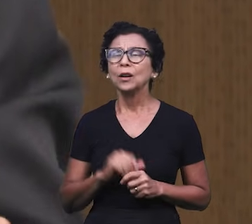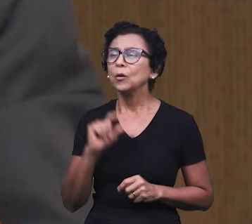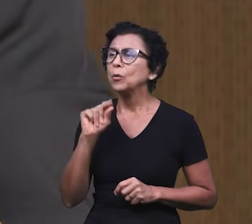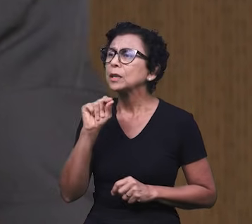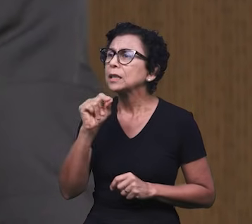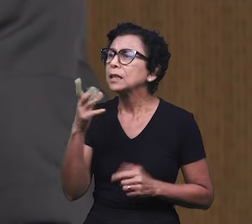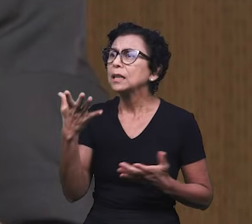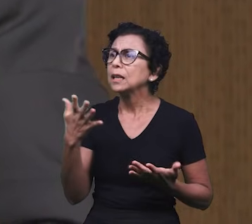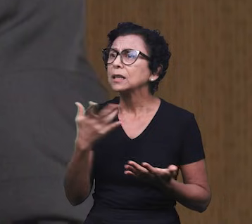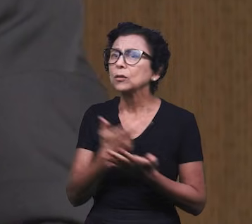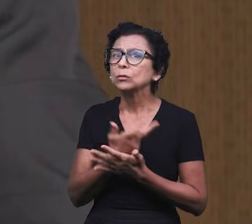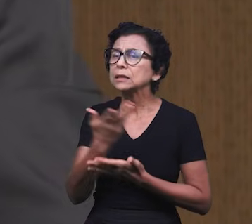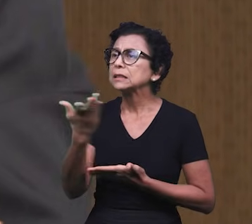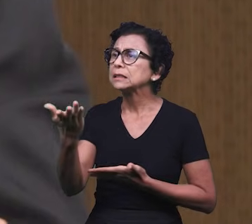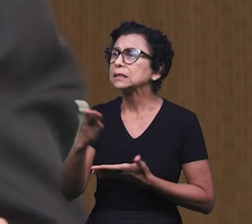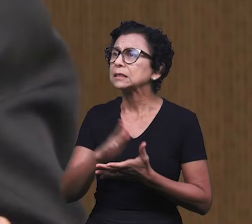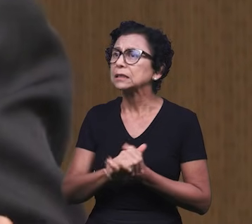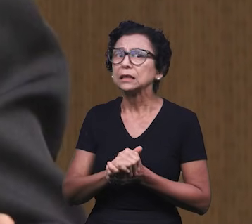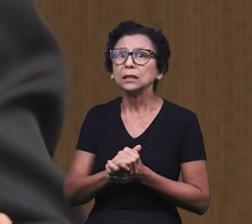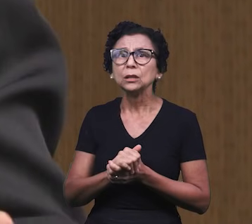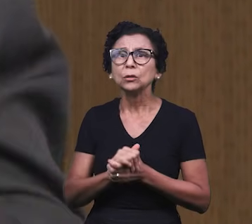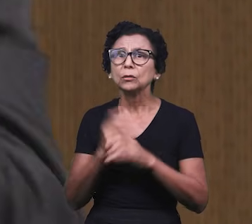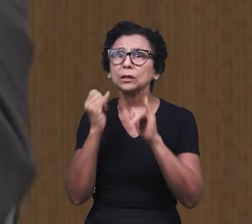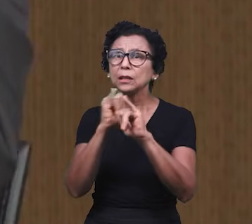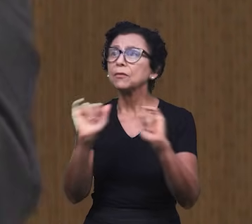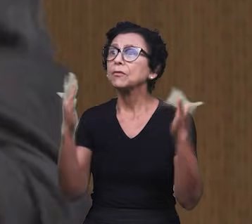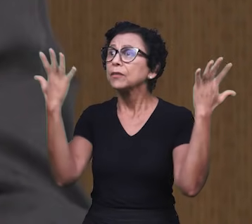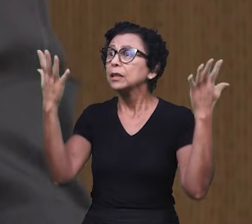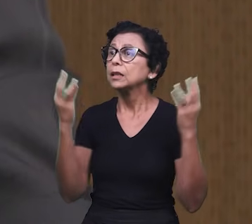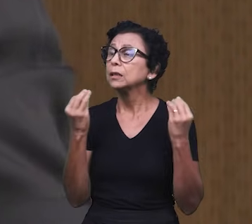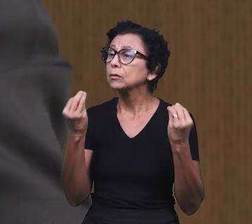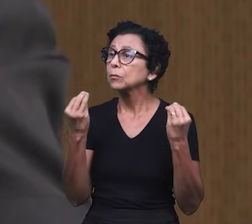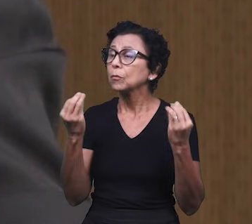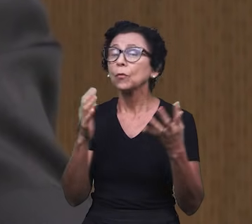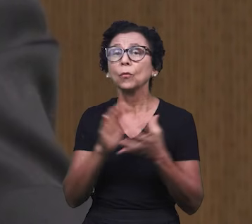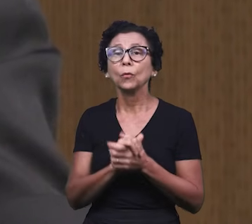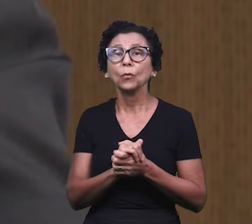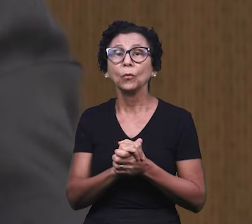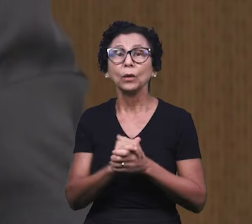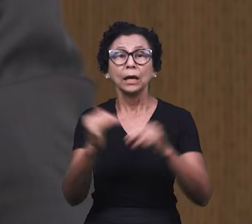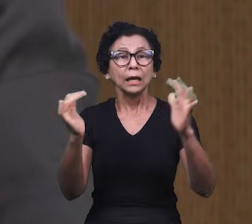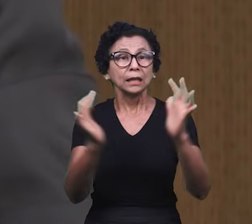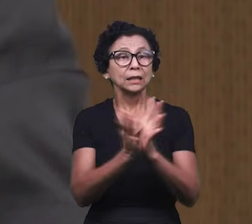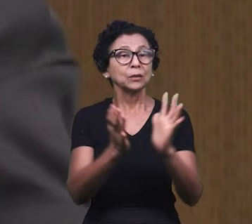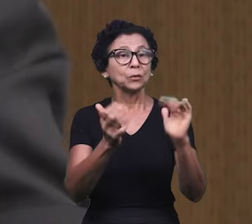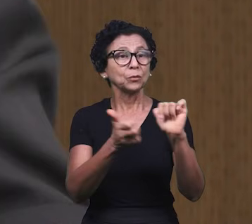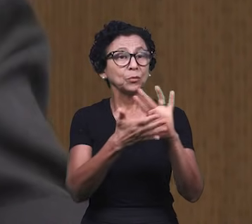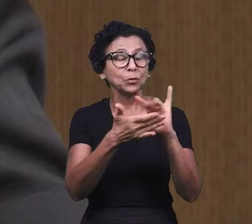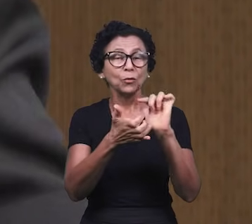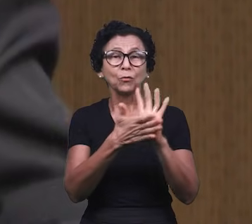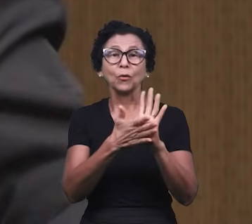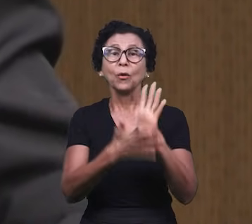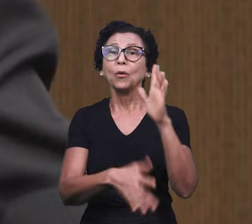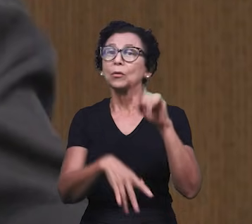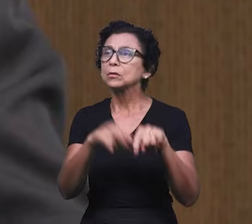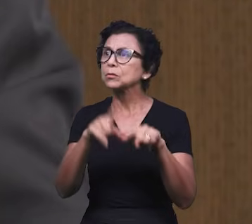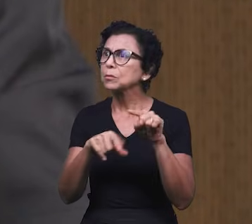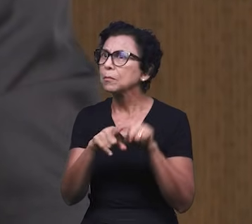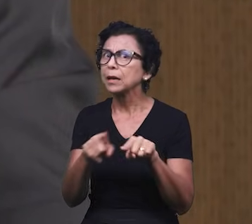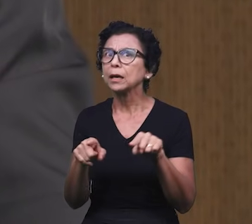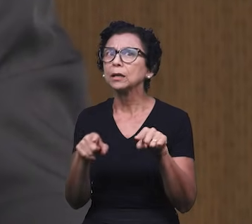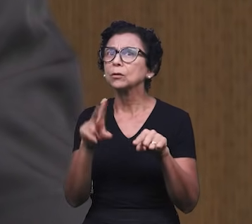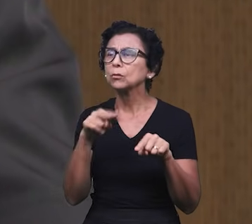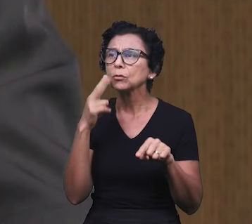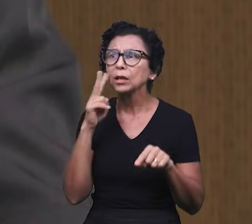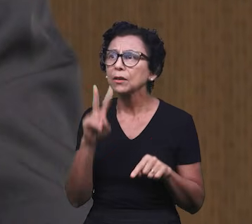foi aquilo? Os pastores falaram. Maravilha. Ele assim, e aquela orquestra? O que é aquilo? Ele assim, vou